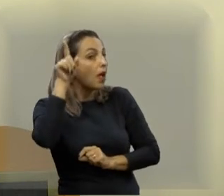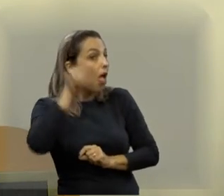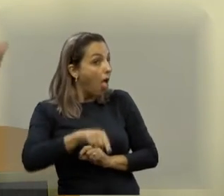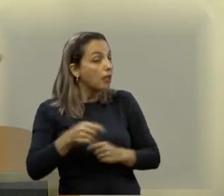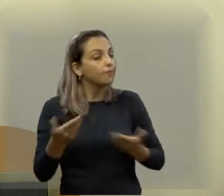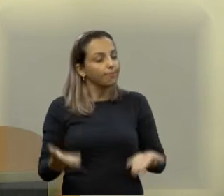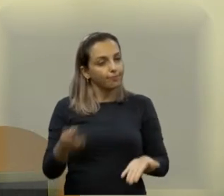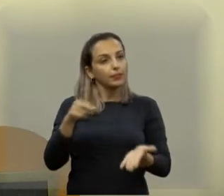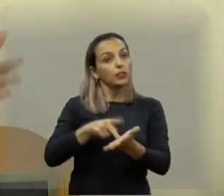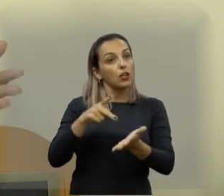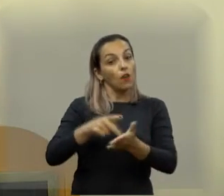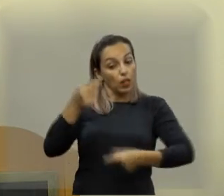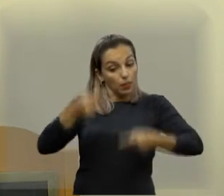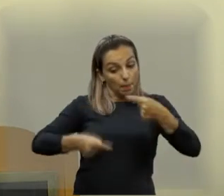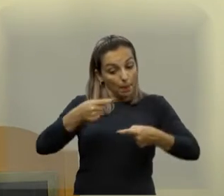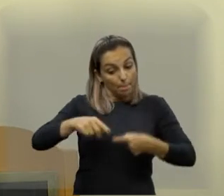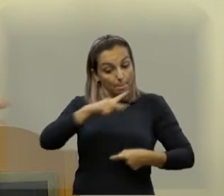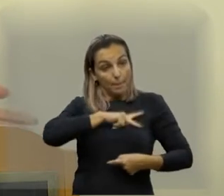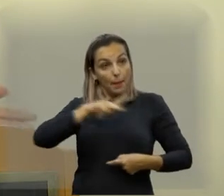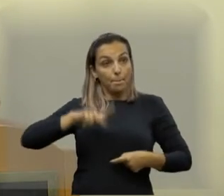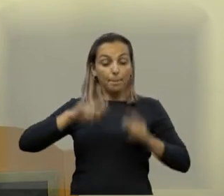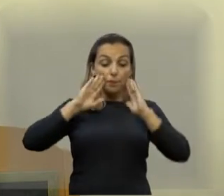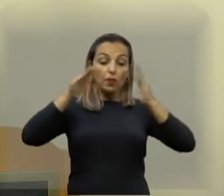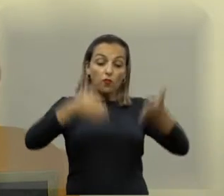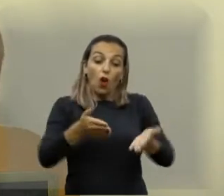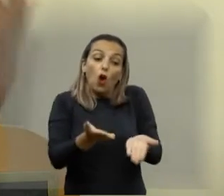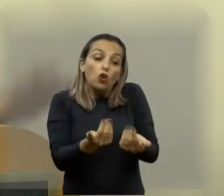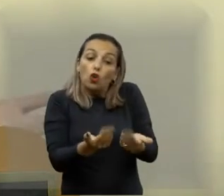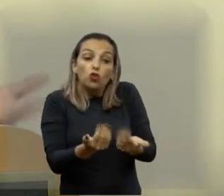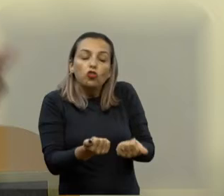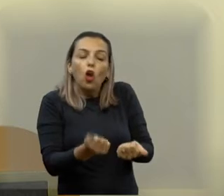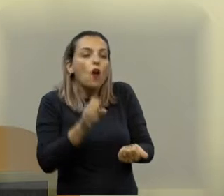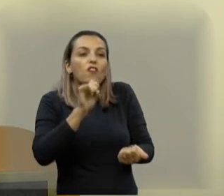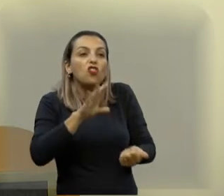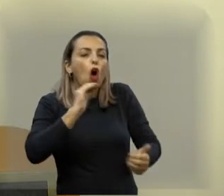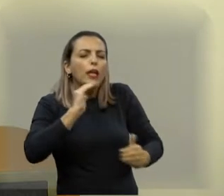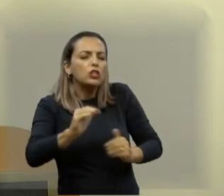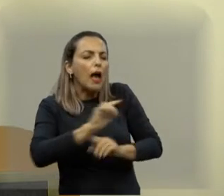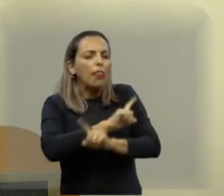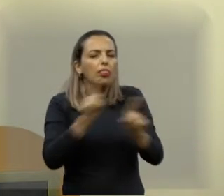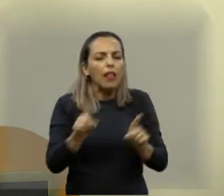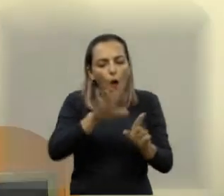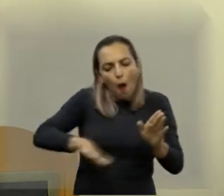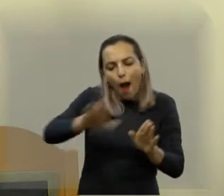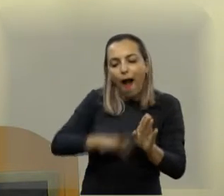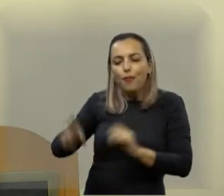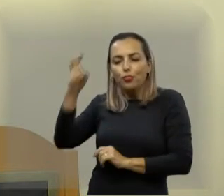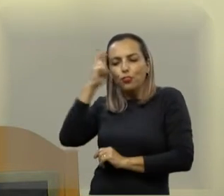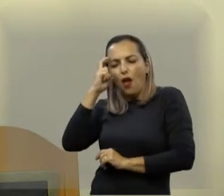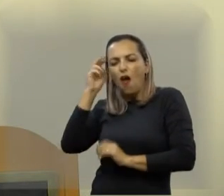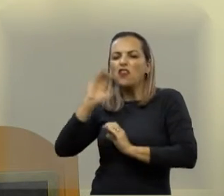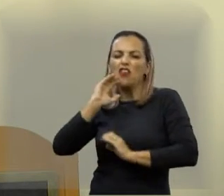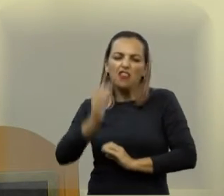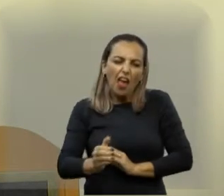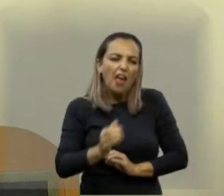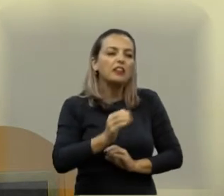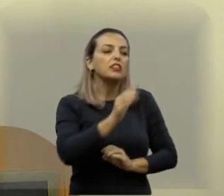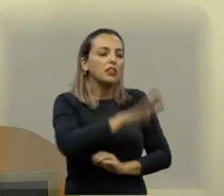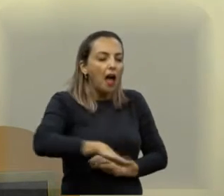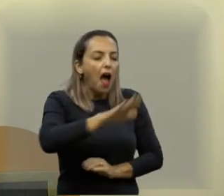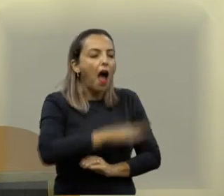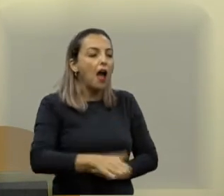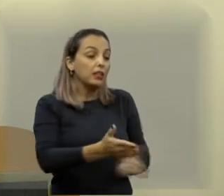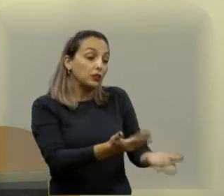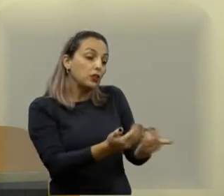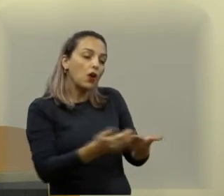aí a gente precisa ter políticas públicas para a juventude para a gente não só criticar os espaços de Cultura não só principais cultura da